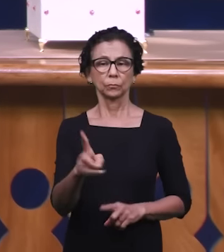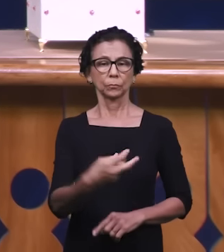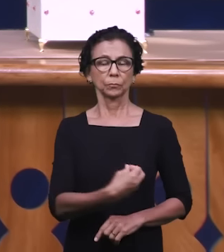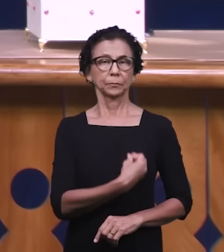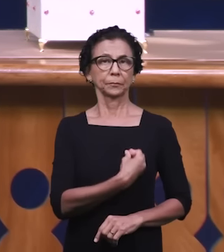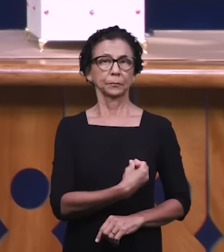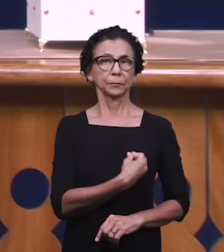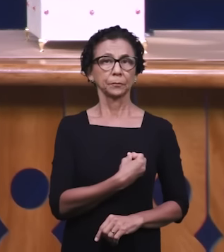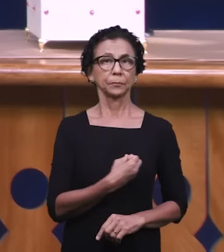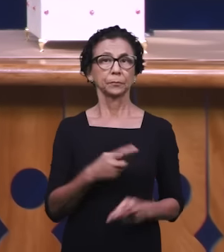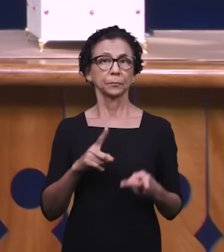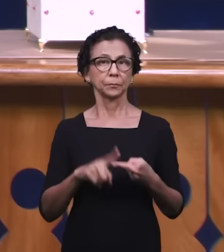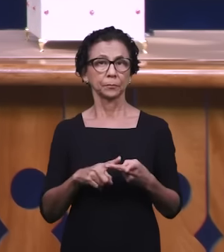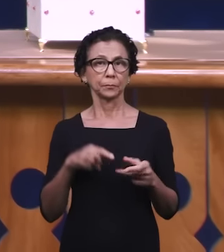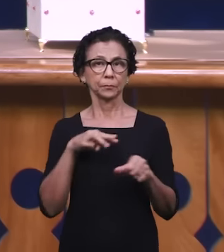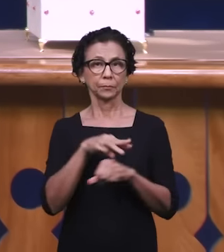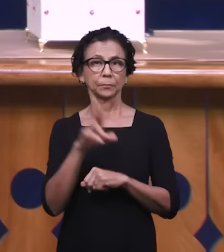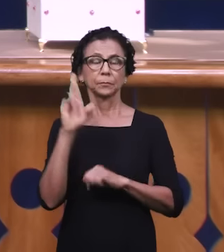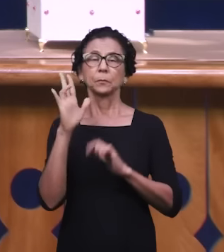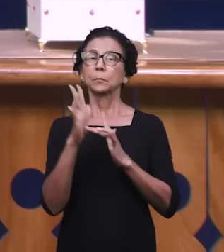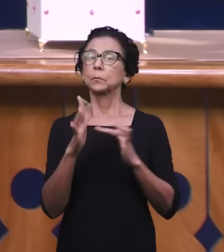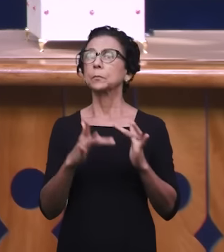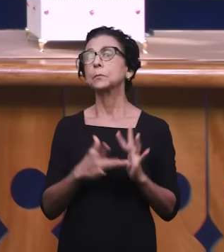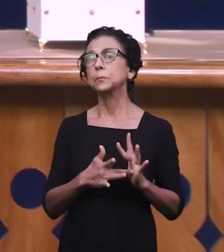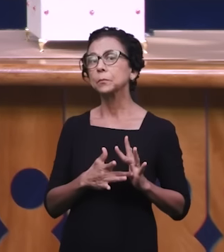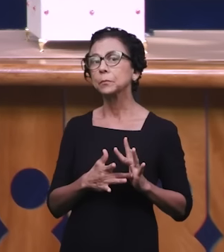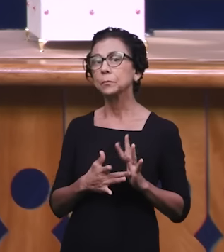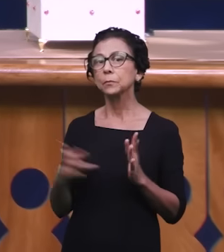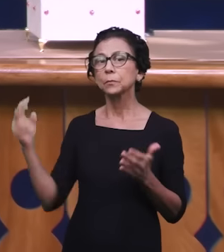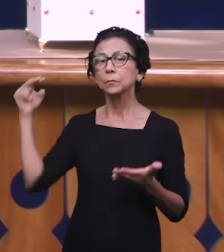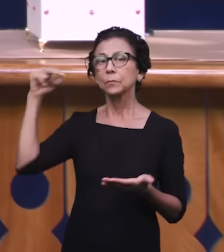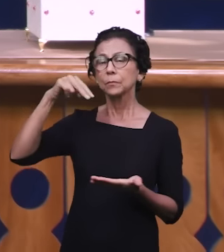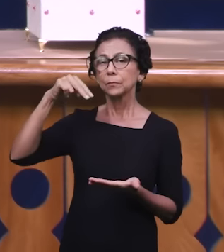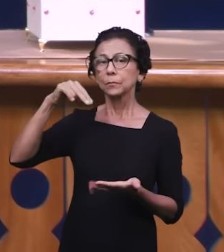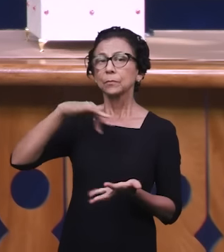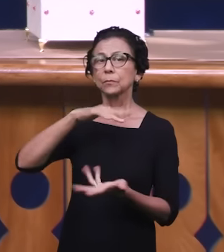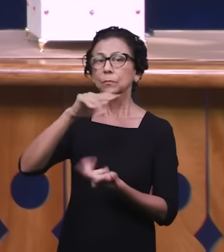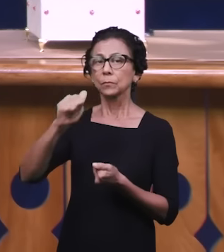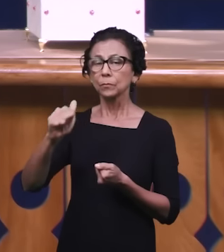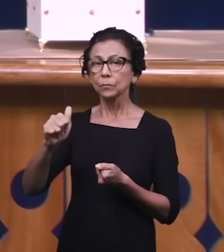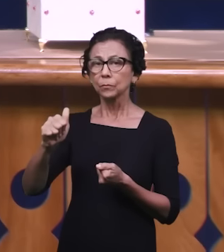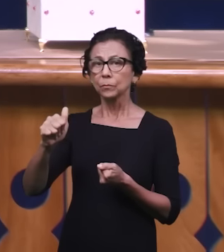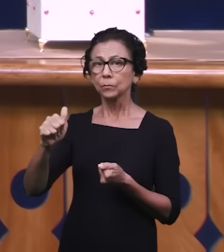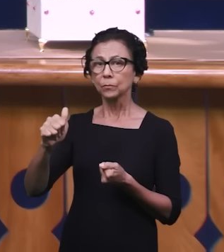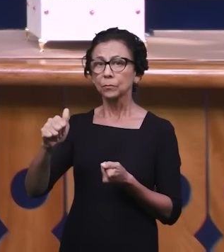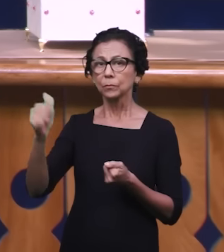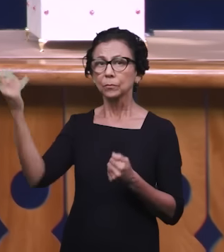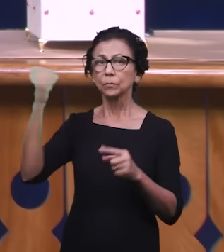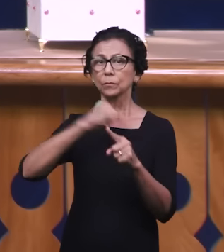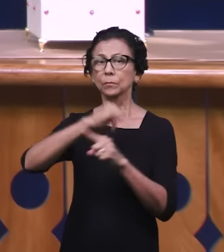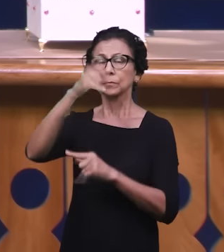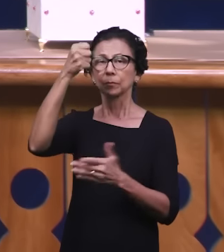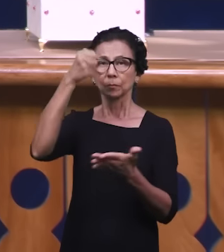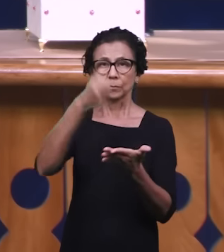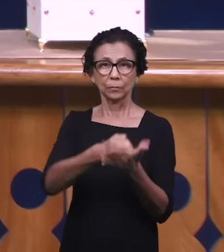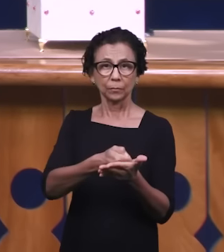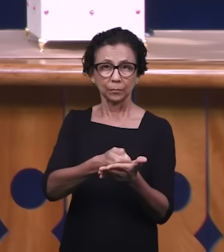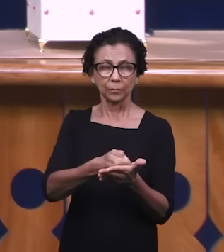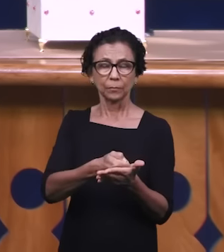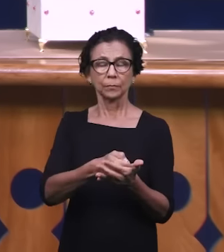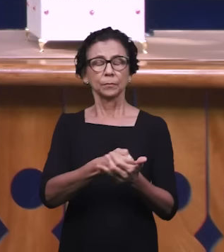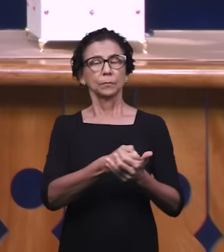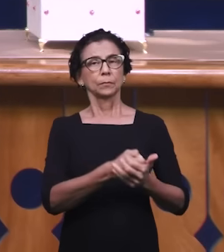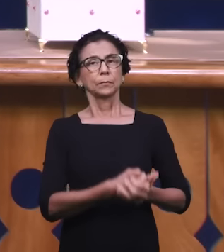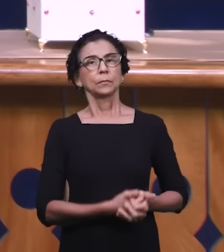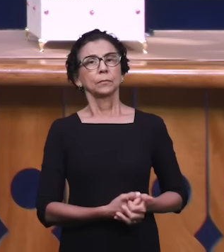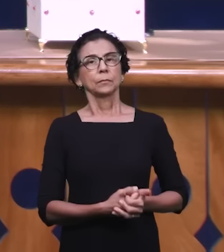Senhor Jesus, nós vemos que Jesus veio para cumprir toda a profecia. Quando ele vai ser